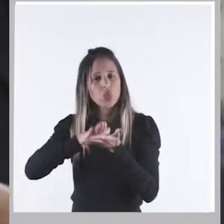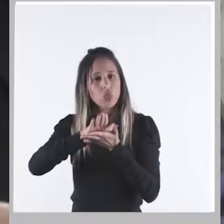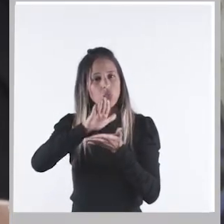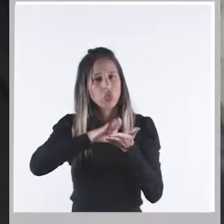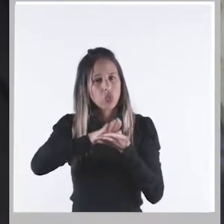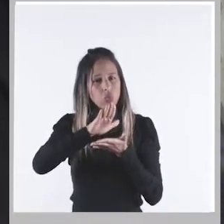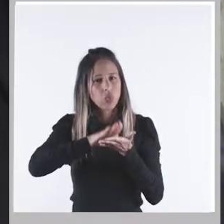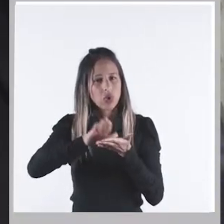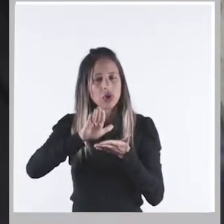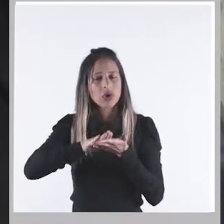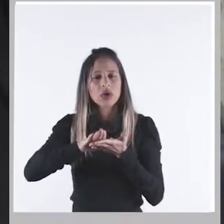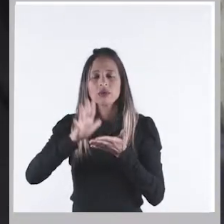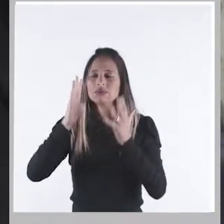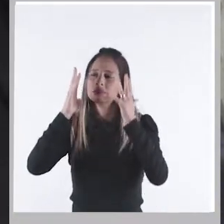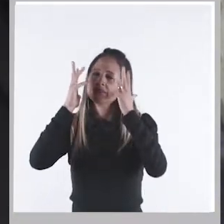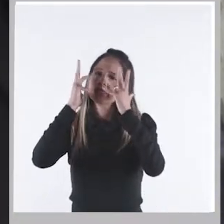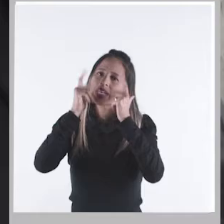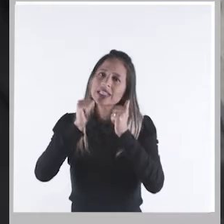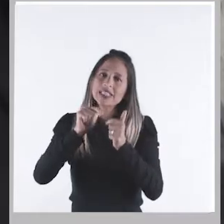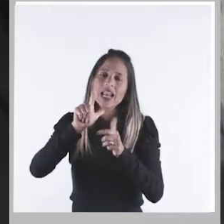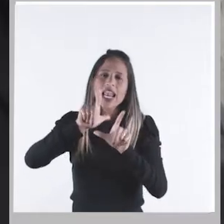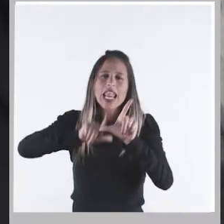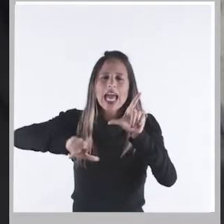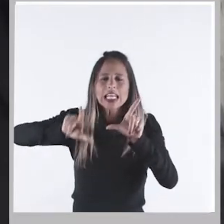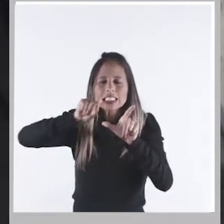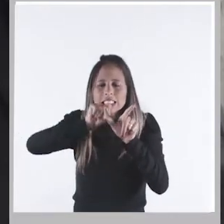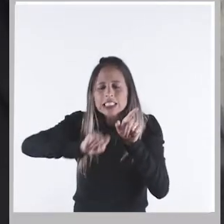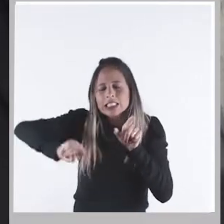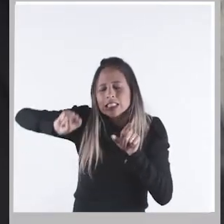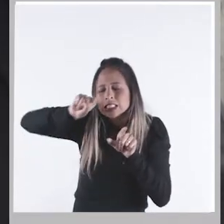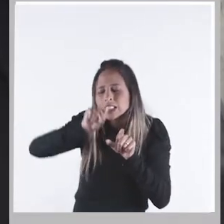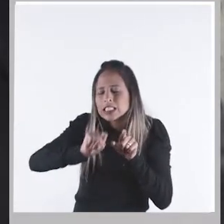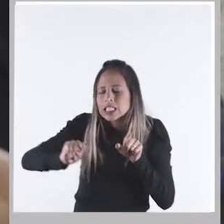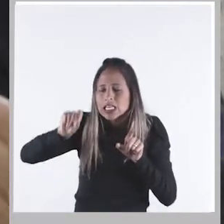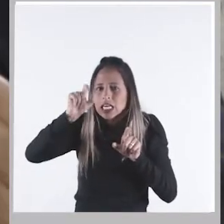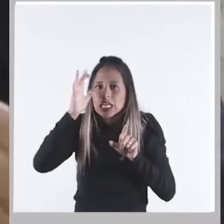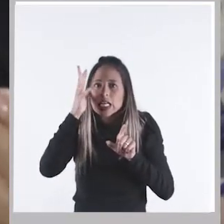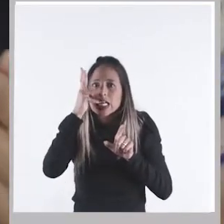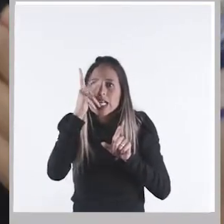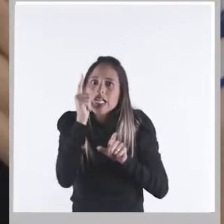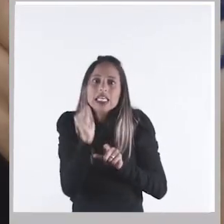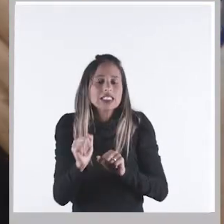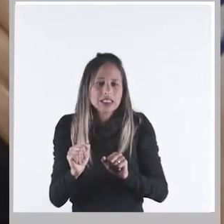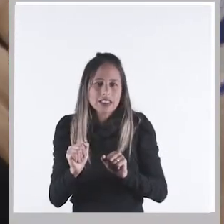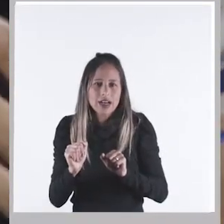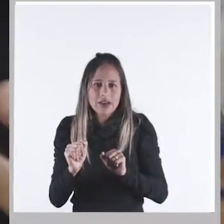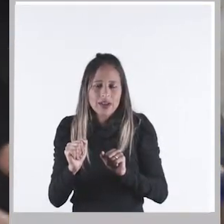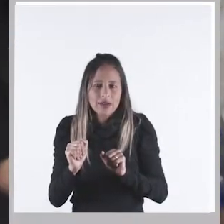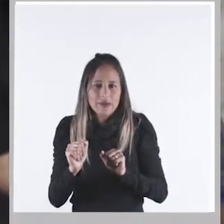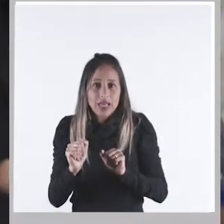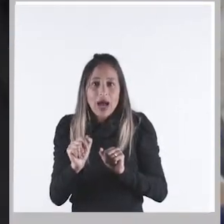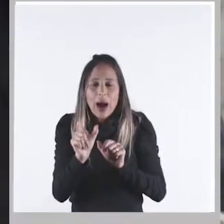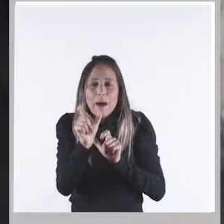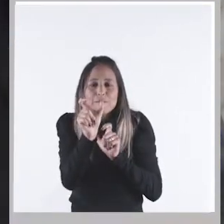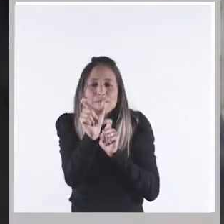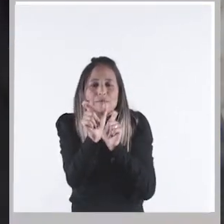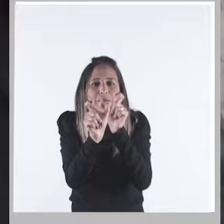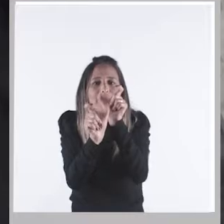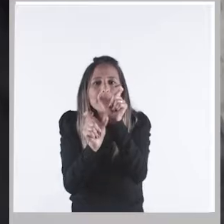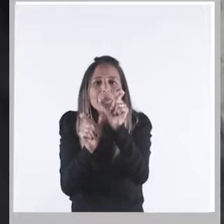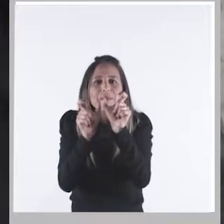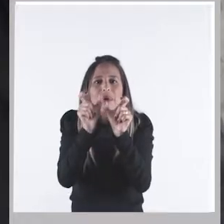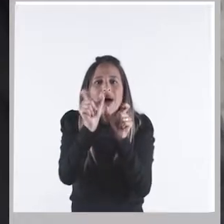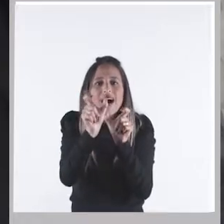e a coisa mais linda do mundo, com uma letra cursiva maravilhosa, ou seja, essa palavra, né,